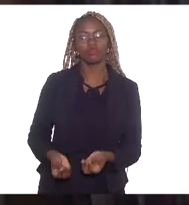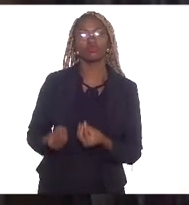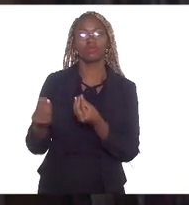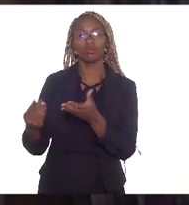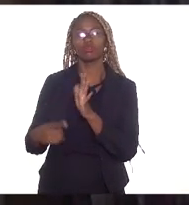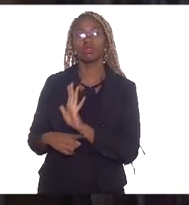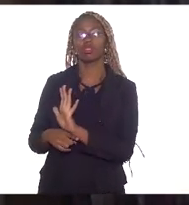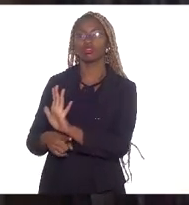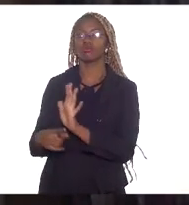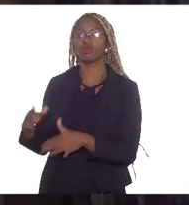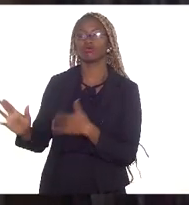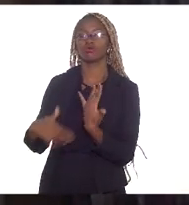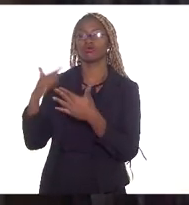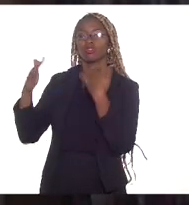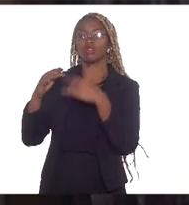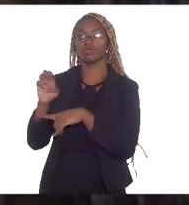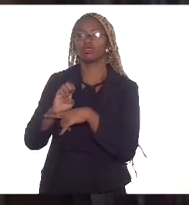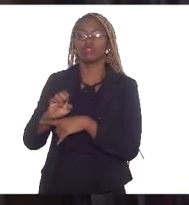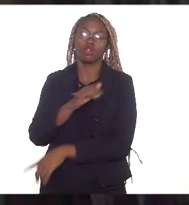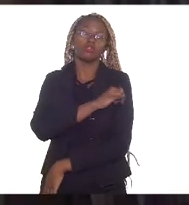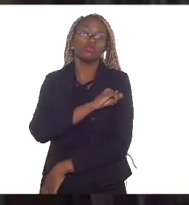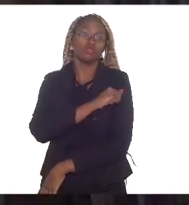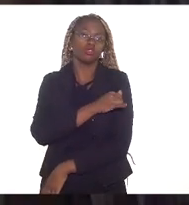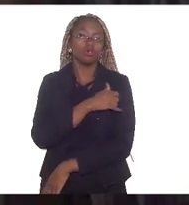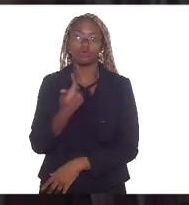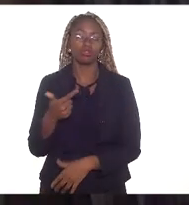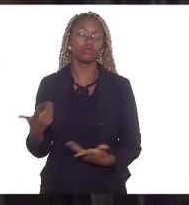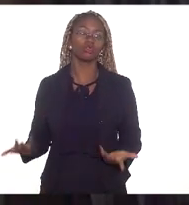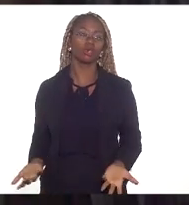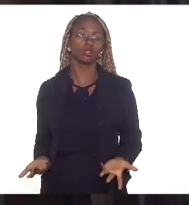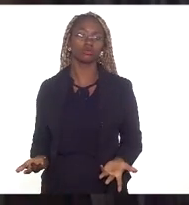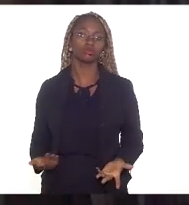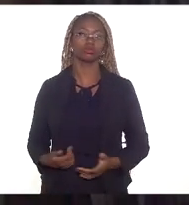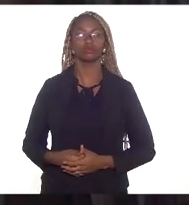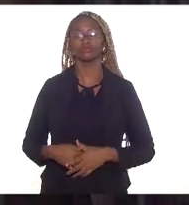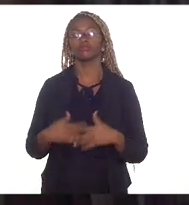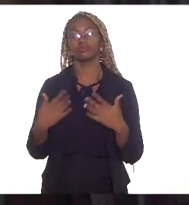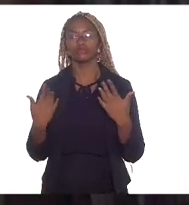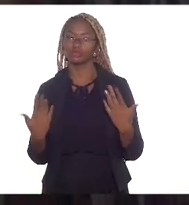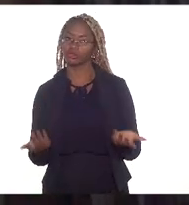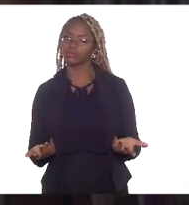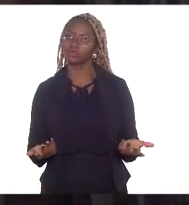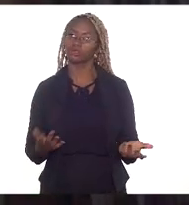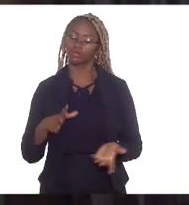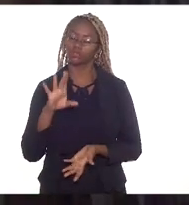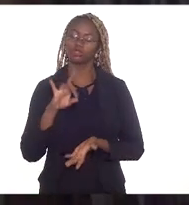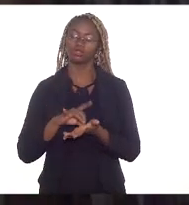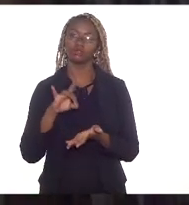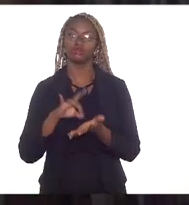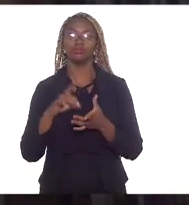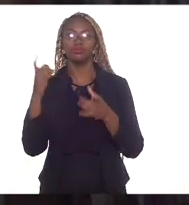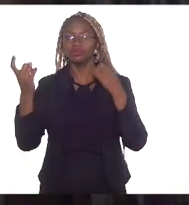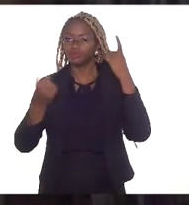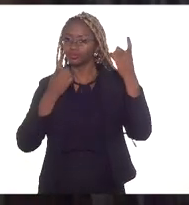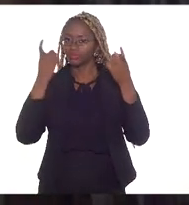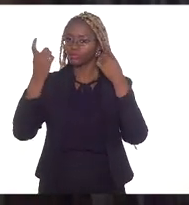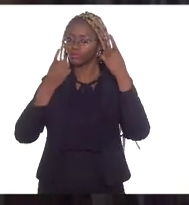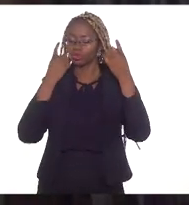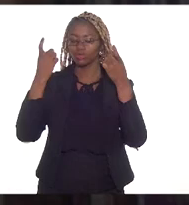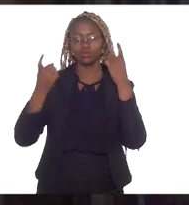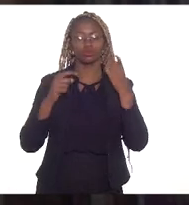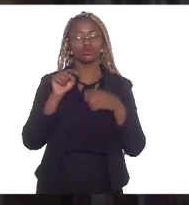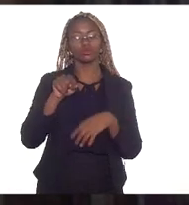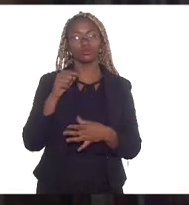para o desenvolvimento do Estado do Rio de Janeiro. Então, essa daí realmente são as preocupações, pelo menos